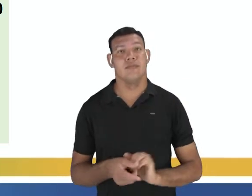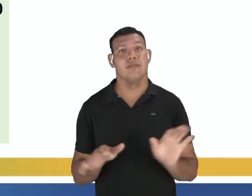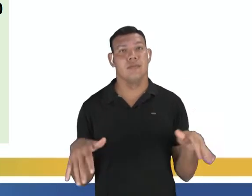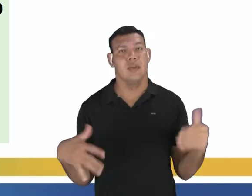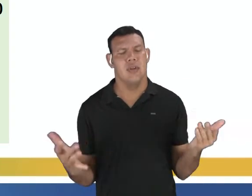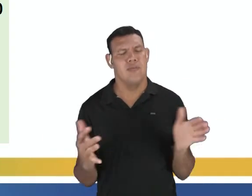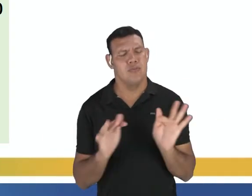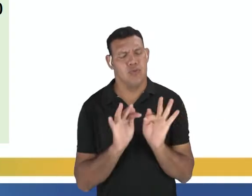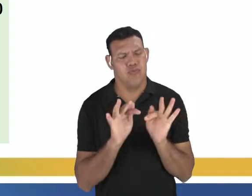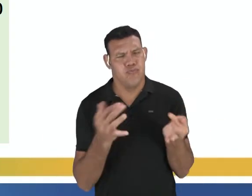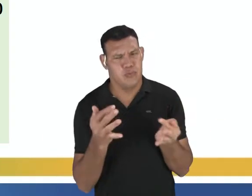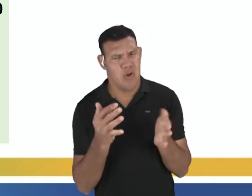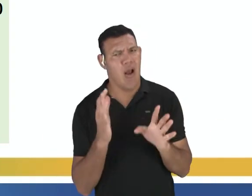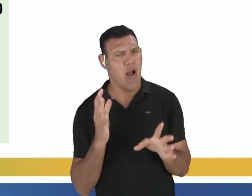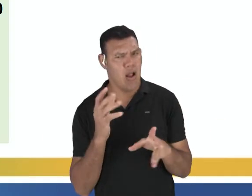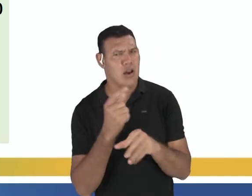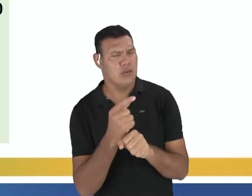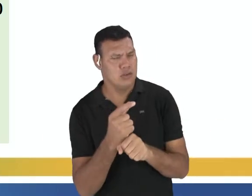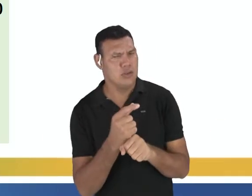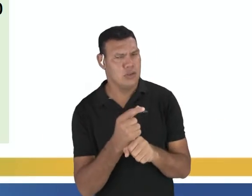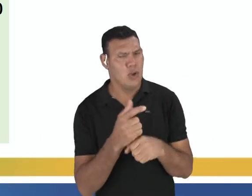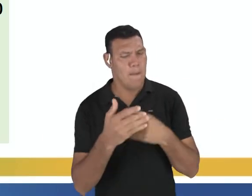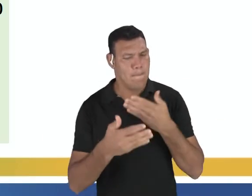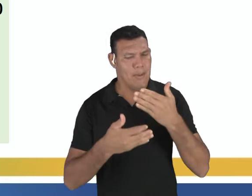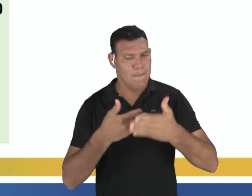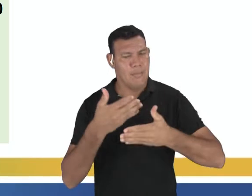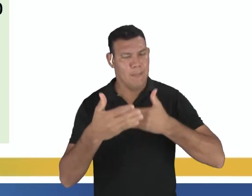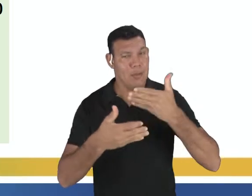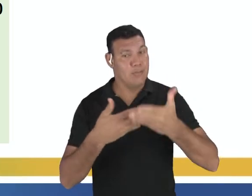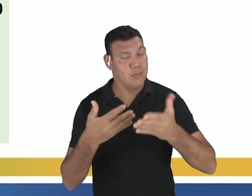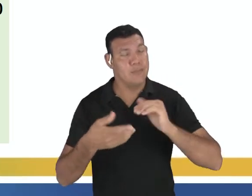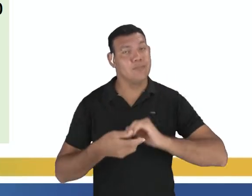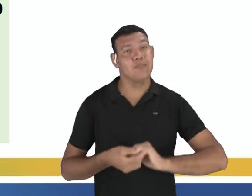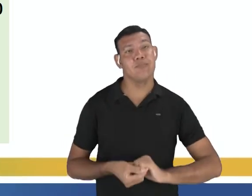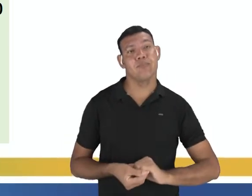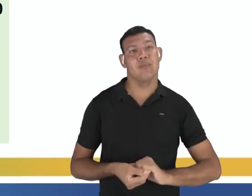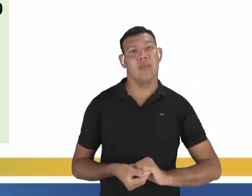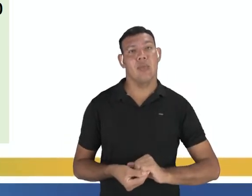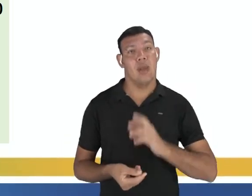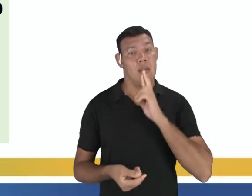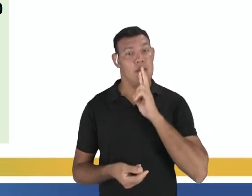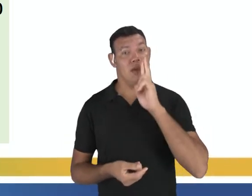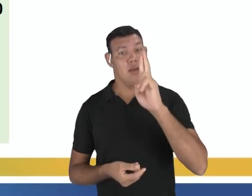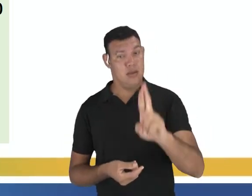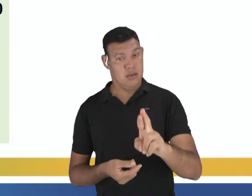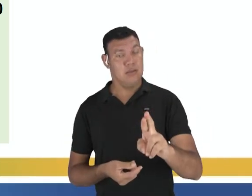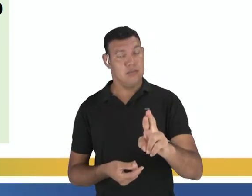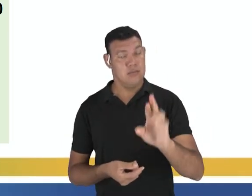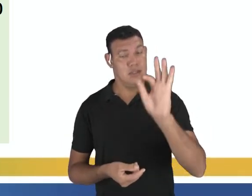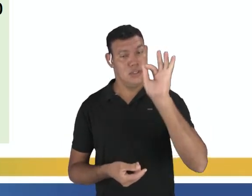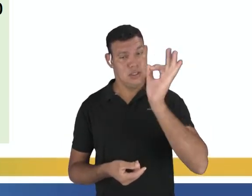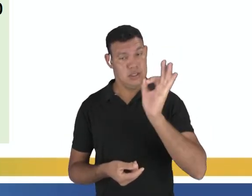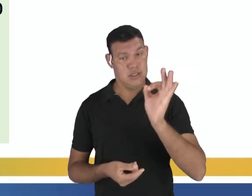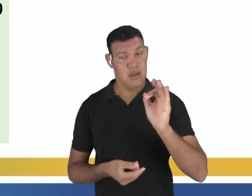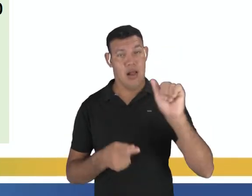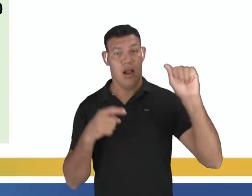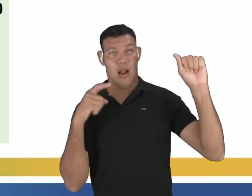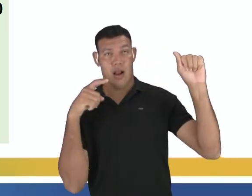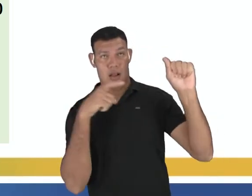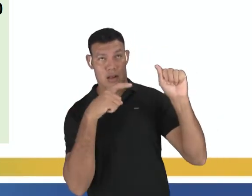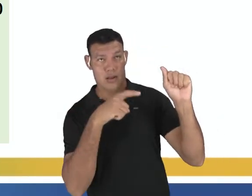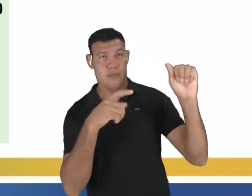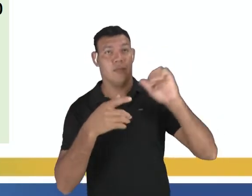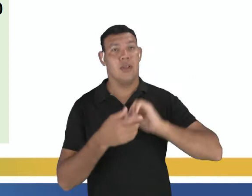tá bom? Então vejam que é um cálculo bem simples, é só seguir o passo a passo, tá bom? Então a resposta correta da 1 é a letra A,